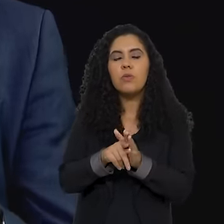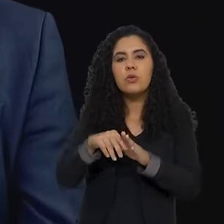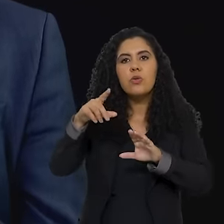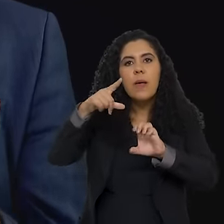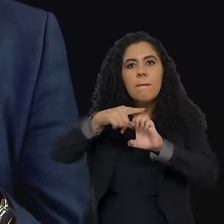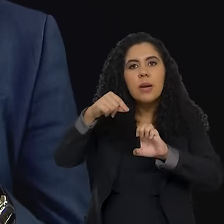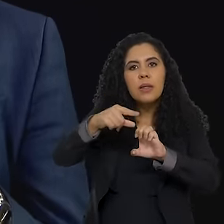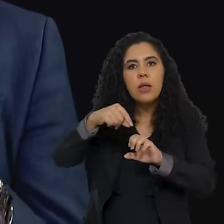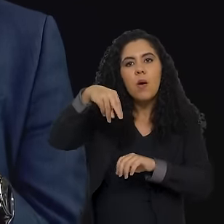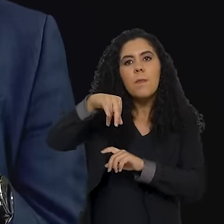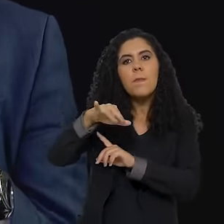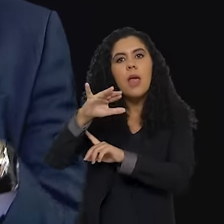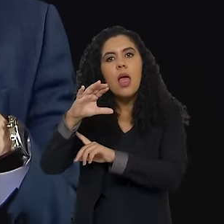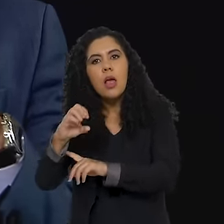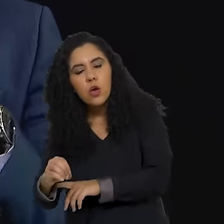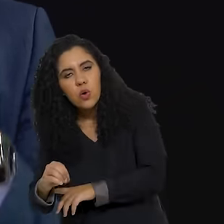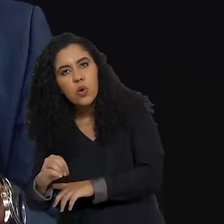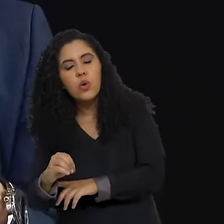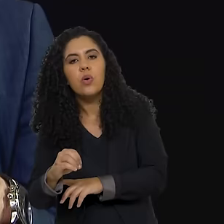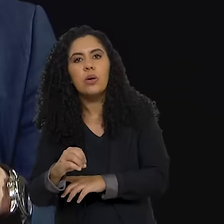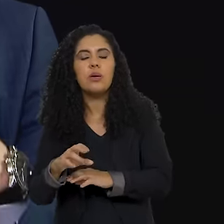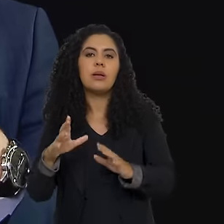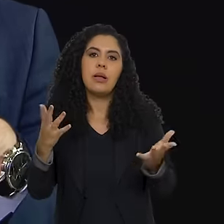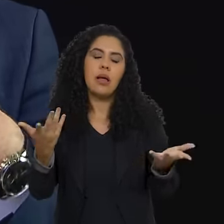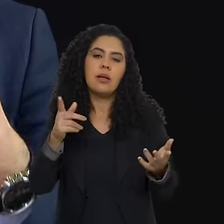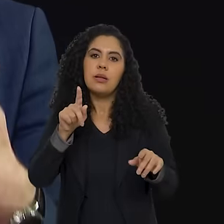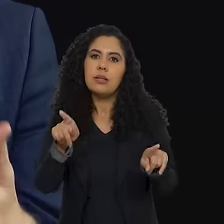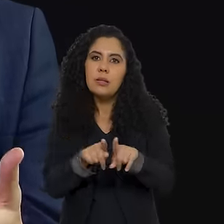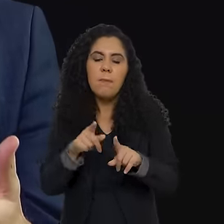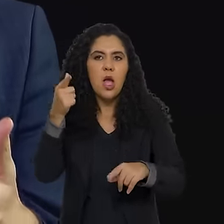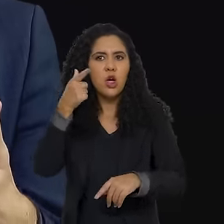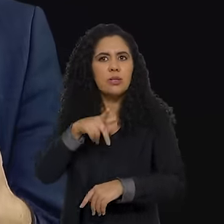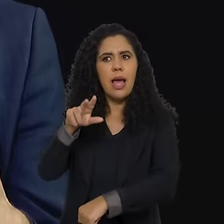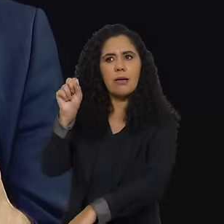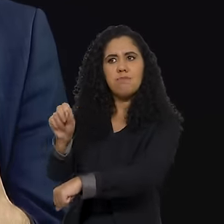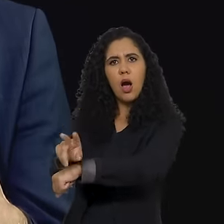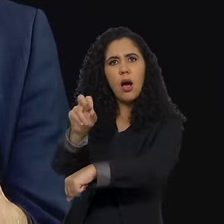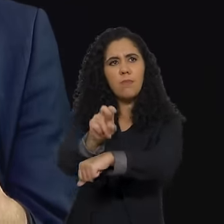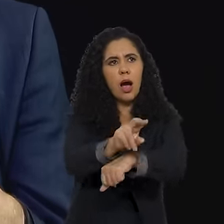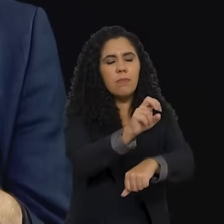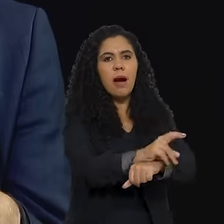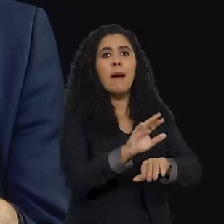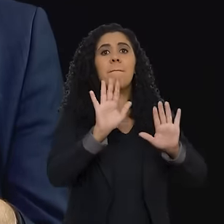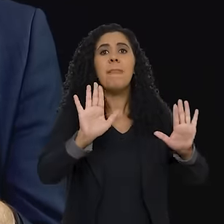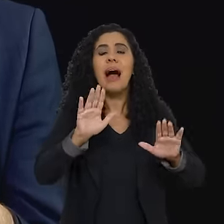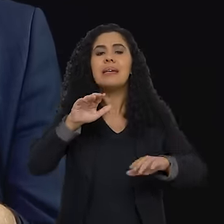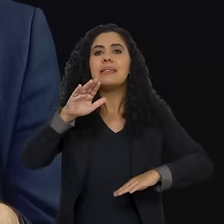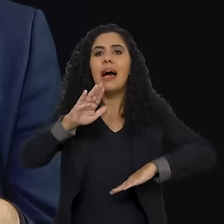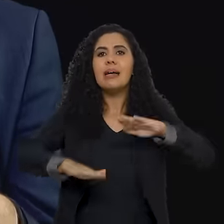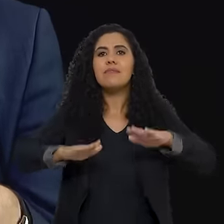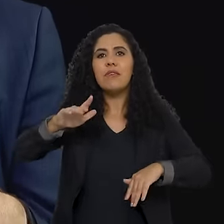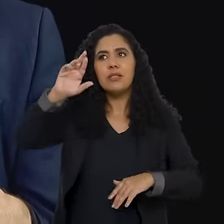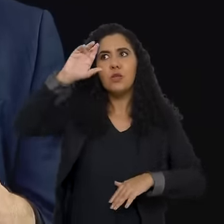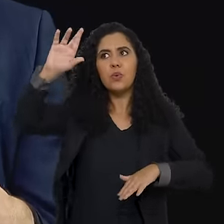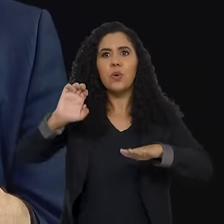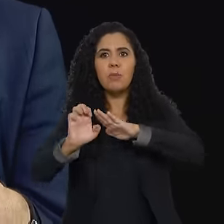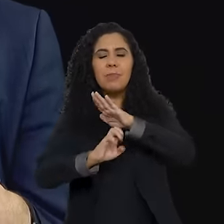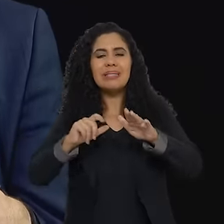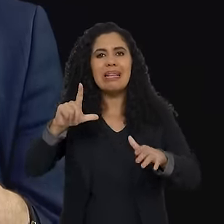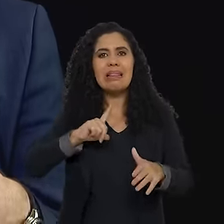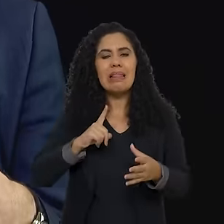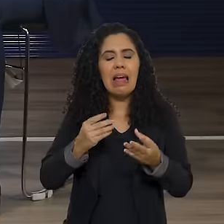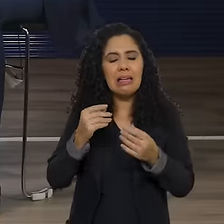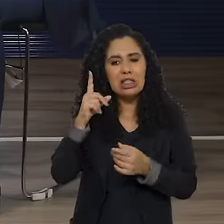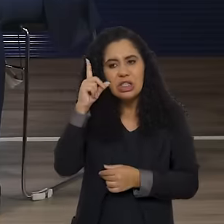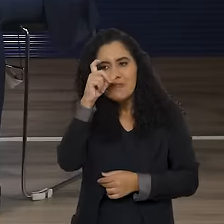do microempresário, né? Ele, às vezes, tem um pequeno negócio, gera muitos empregos, mas, às vezes, ele tem dificuldade de ter um